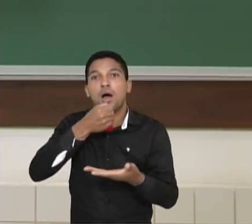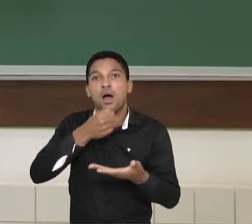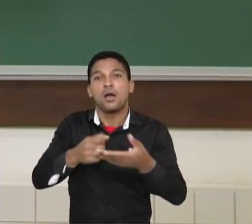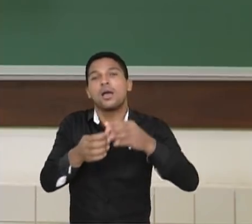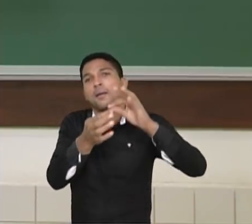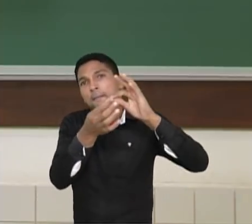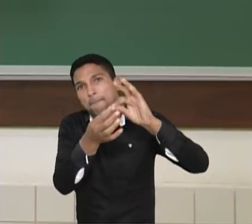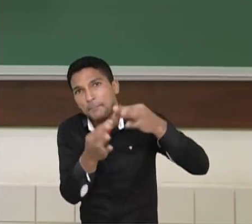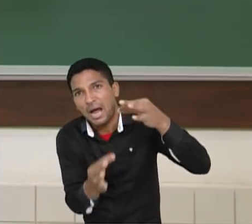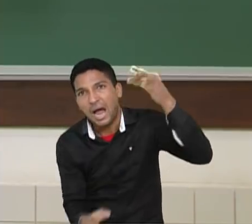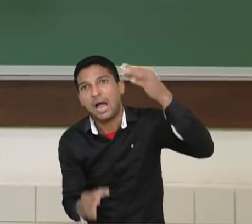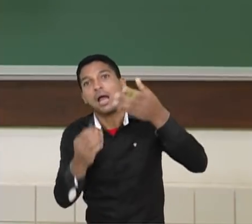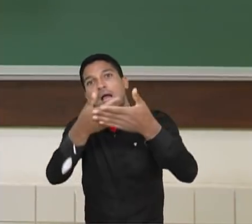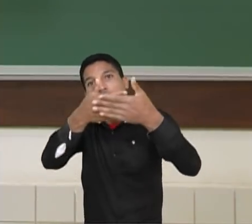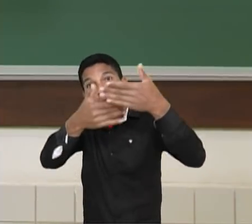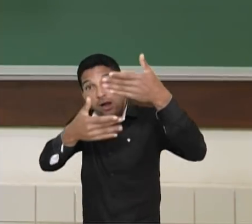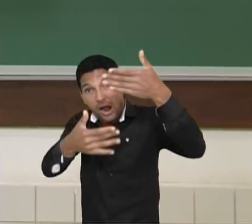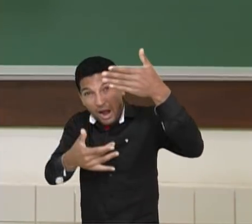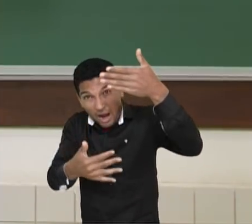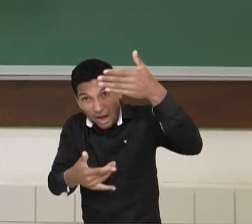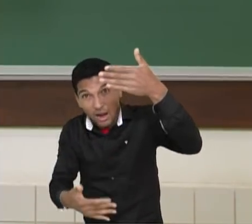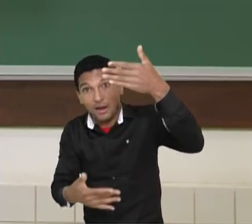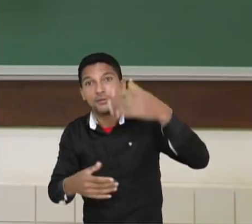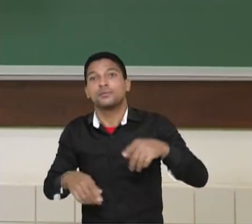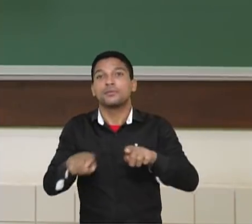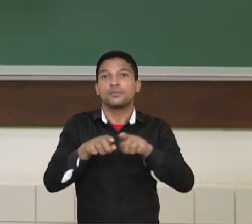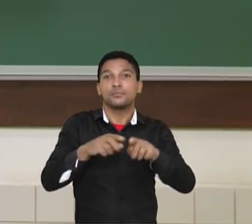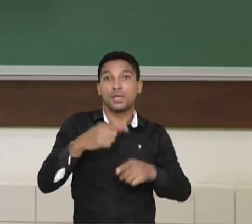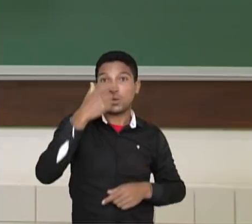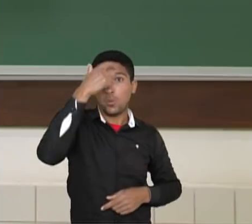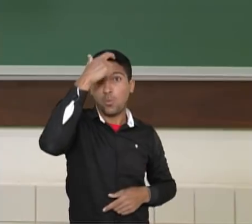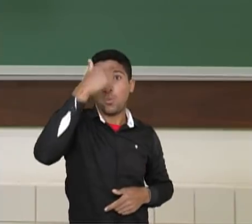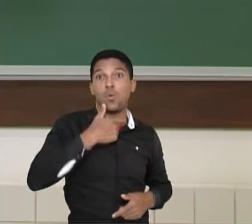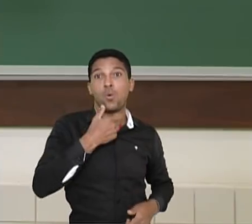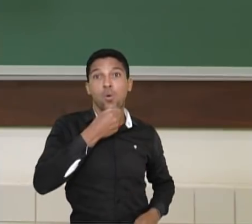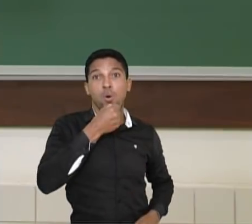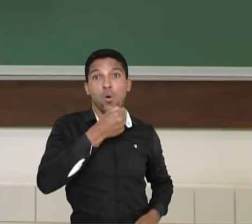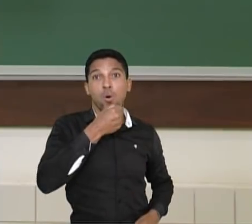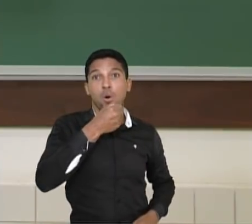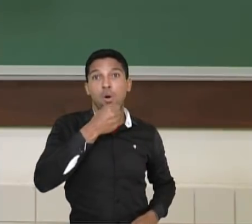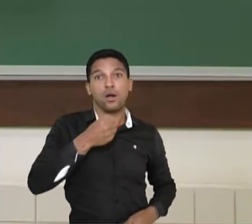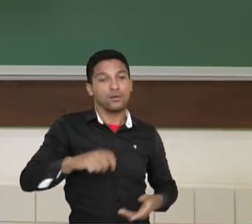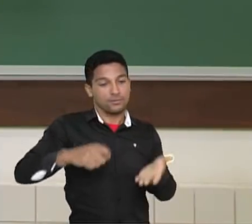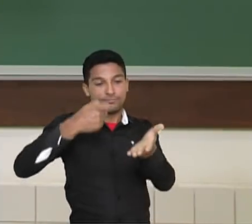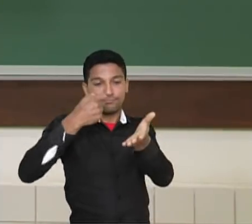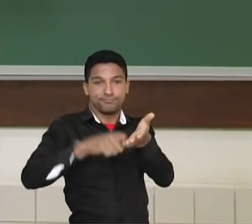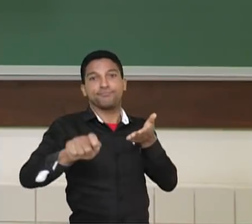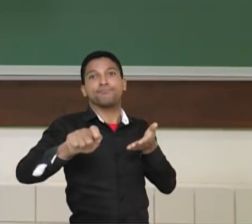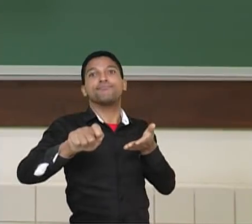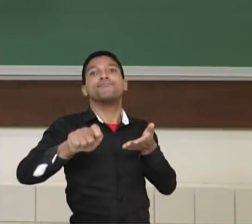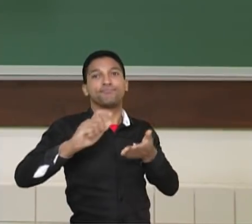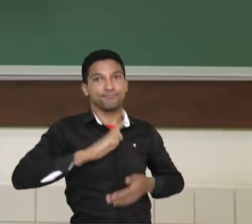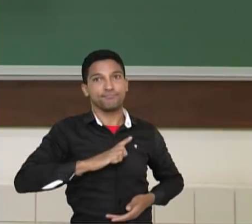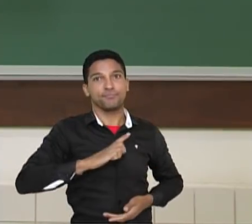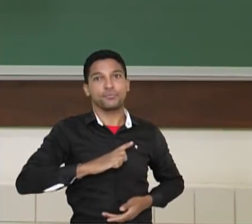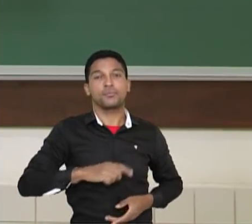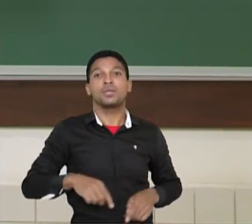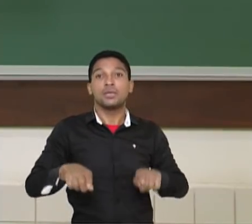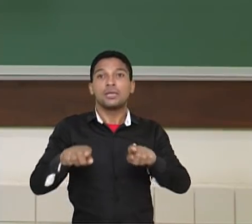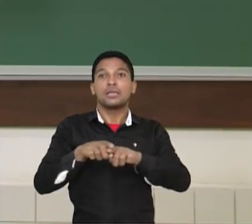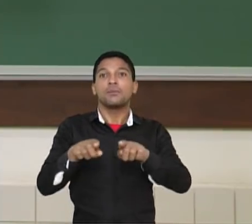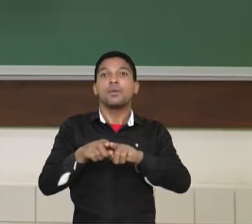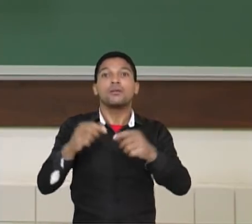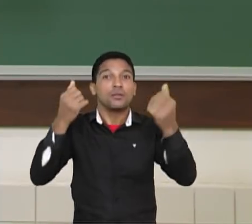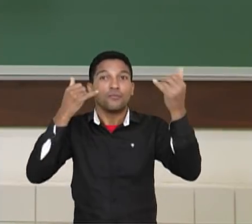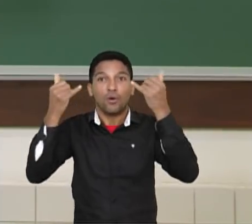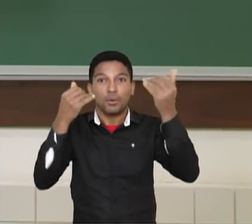assinatura do repórter, do jornalista que a produziu, dados, informações que são trabalhadas, né?